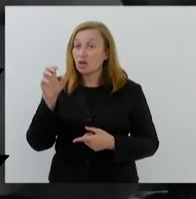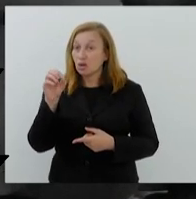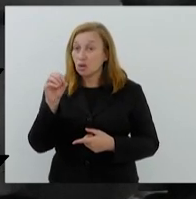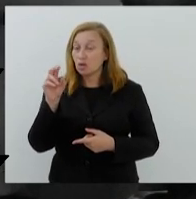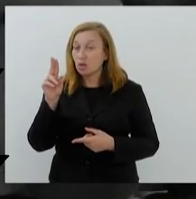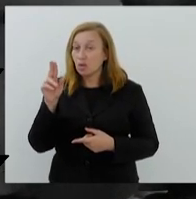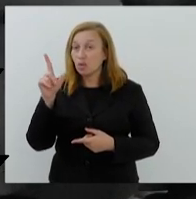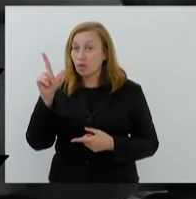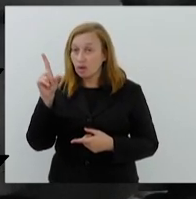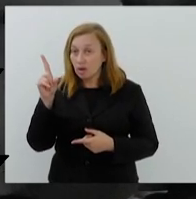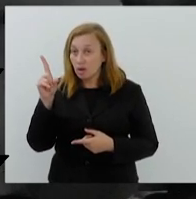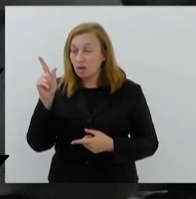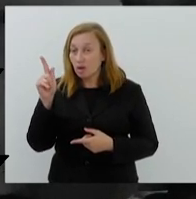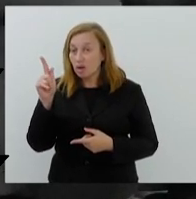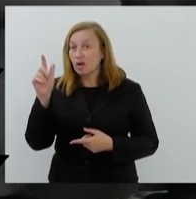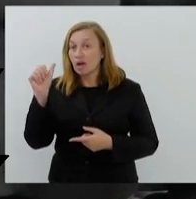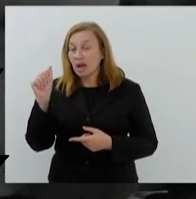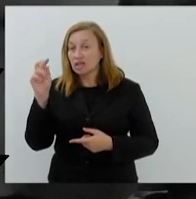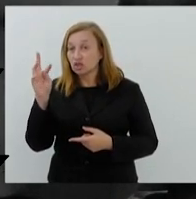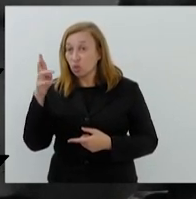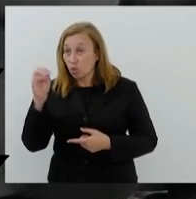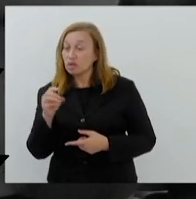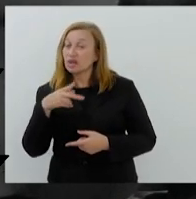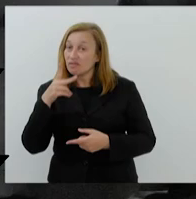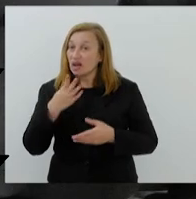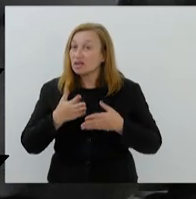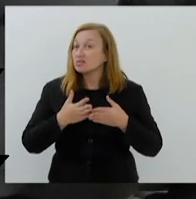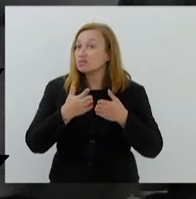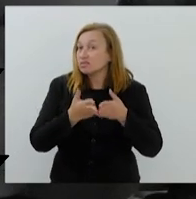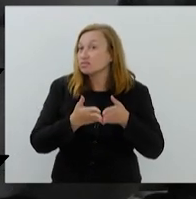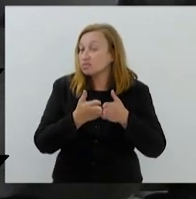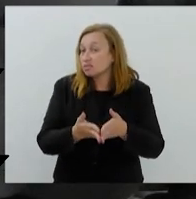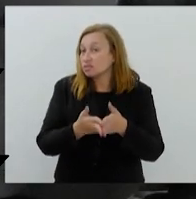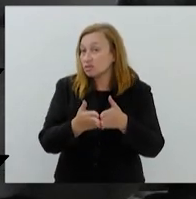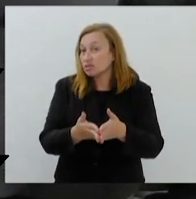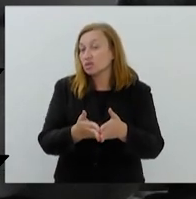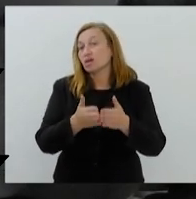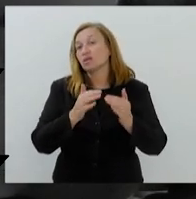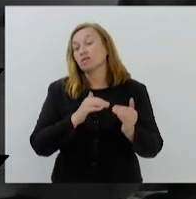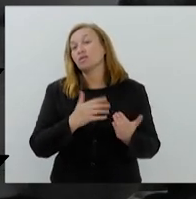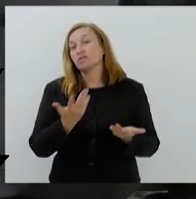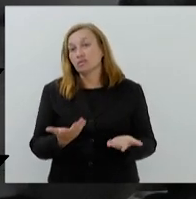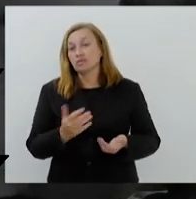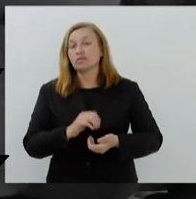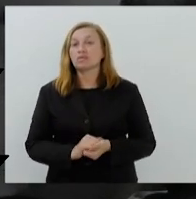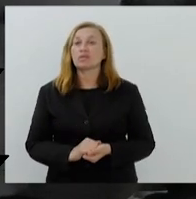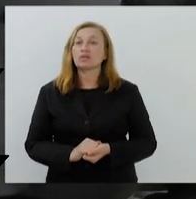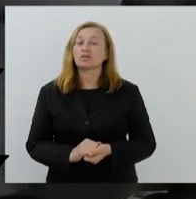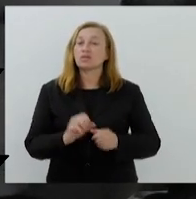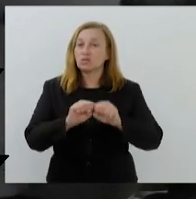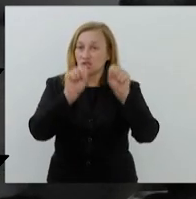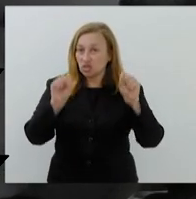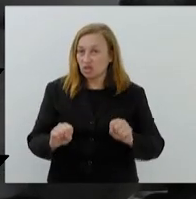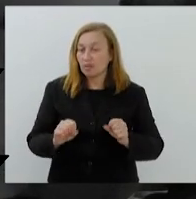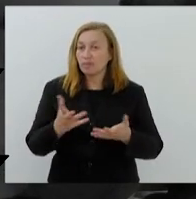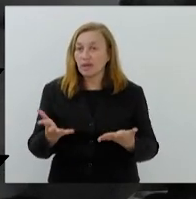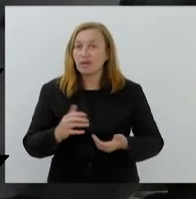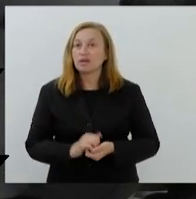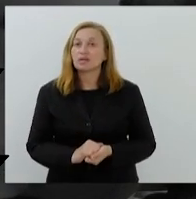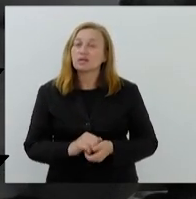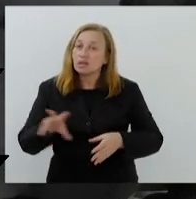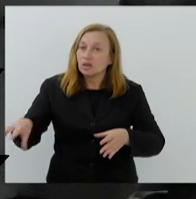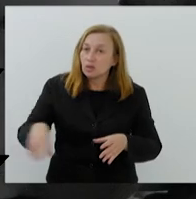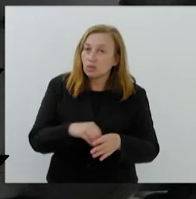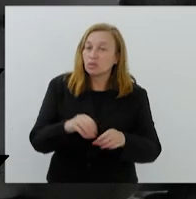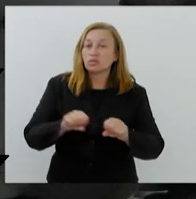de sistema viário. Se está falando em sistema viário, você... embute no sistema